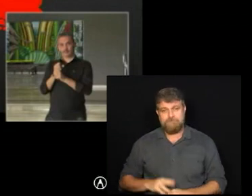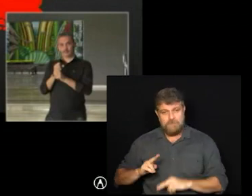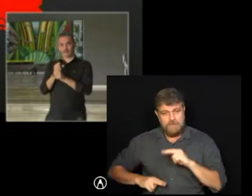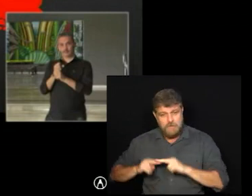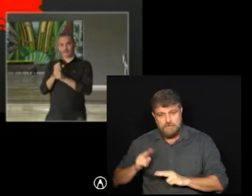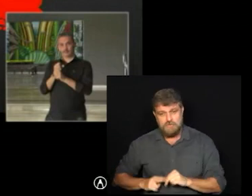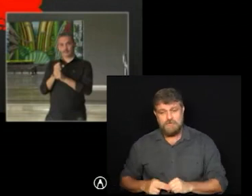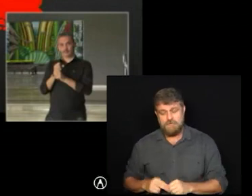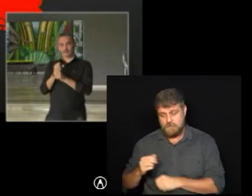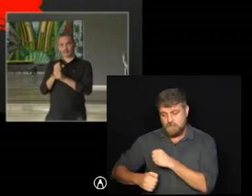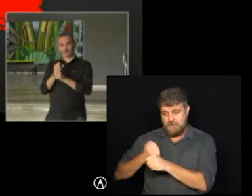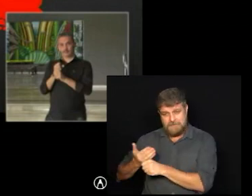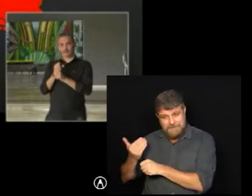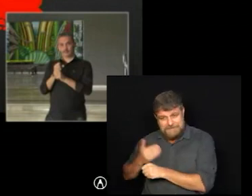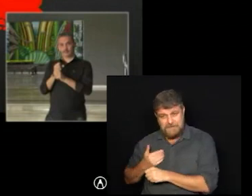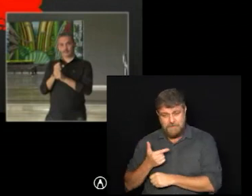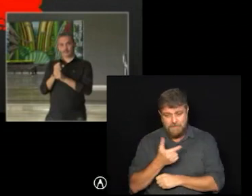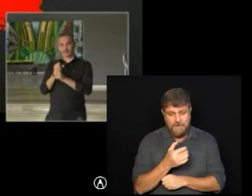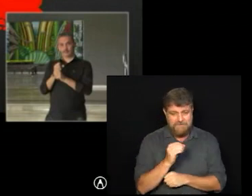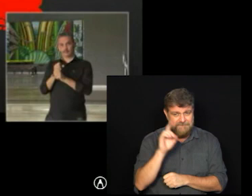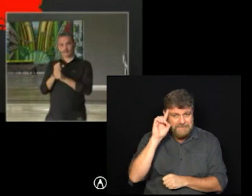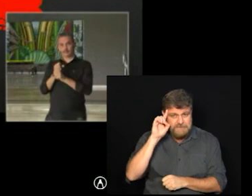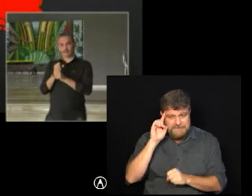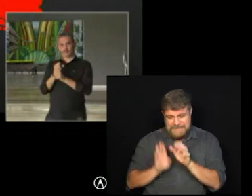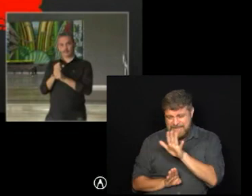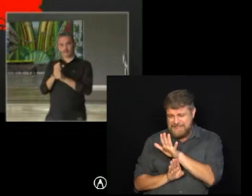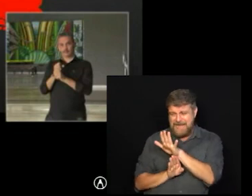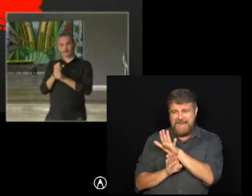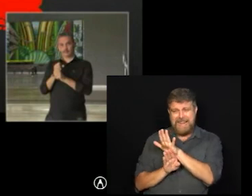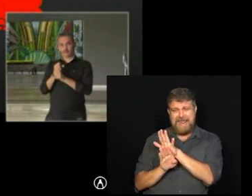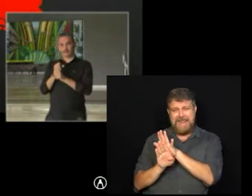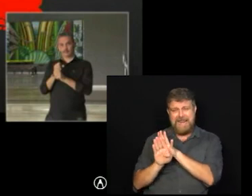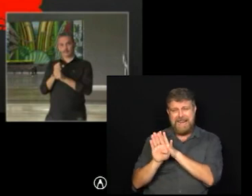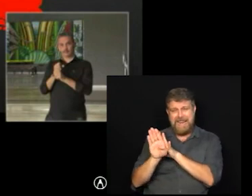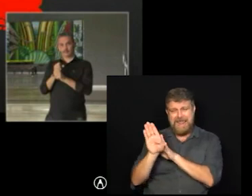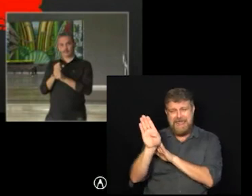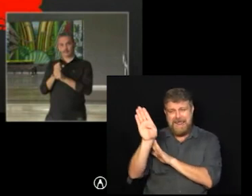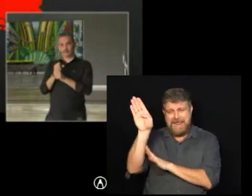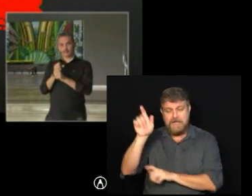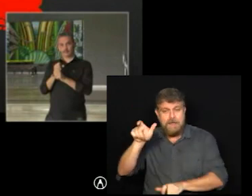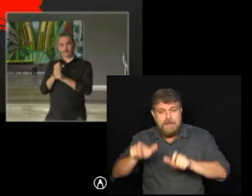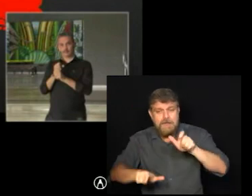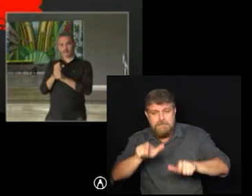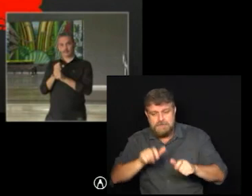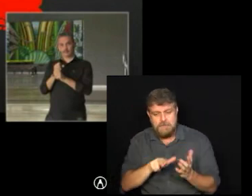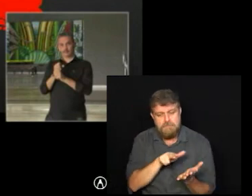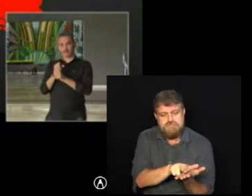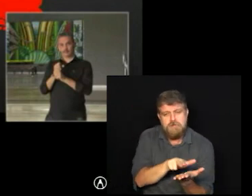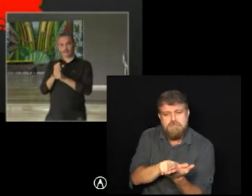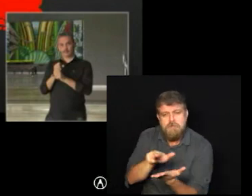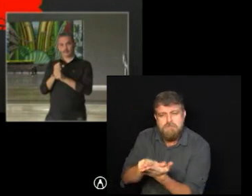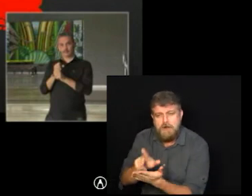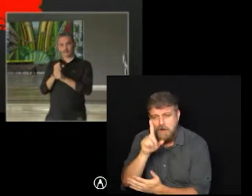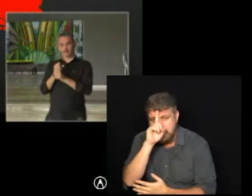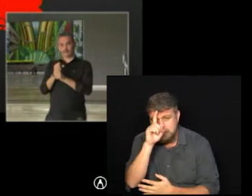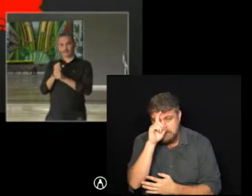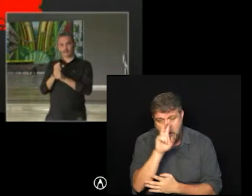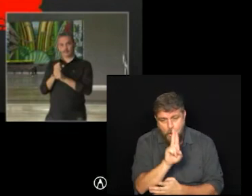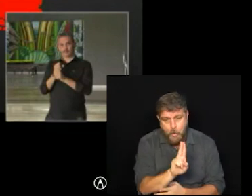20 dias consecutivos, nós tivemos um recorde de pacientes internados em UTI